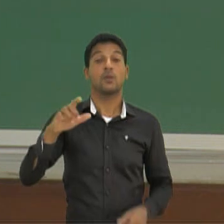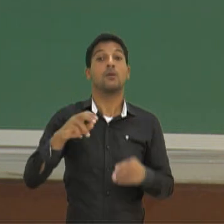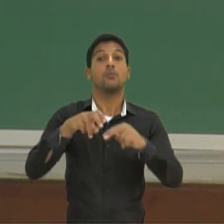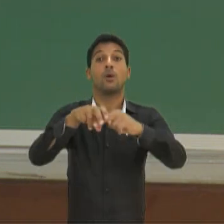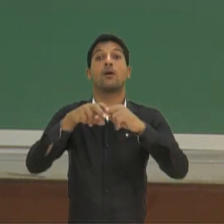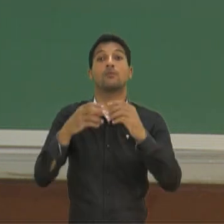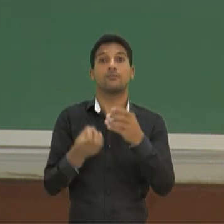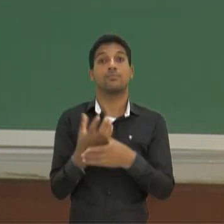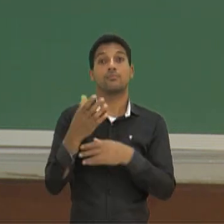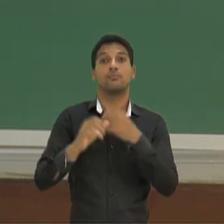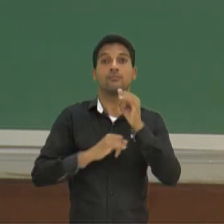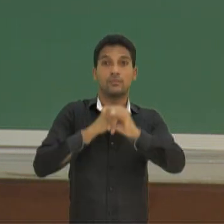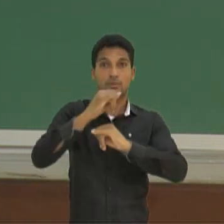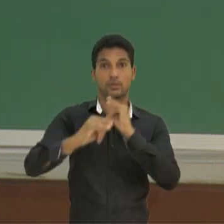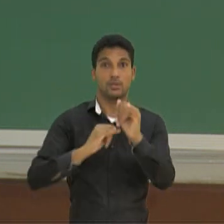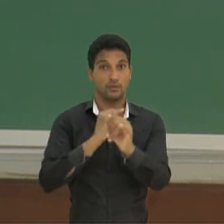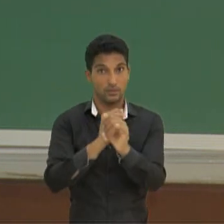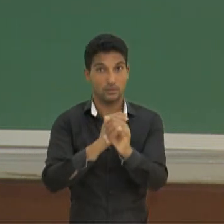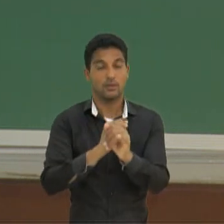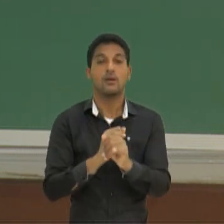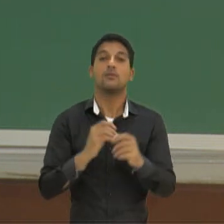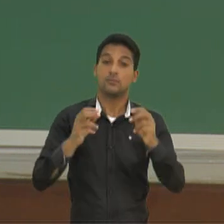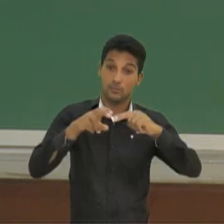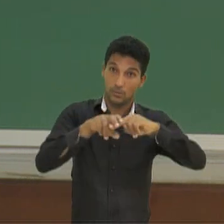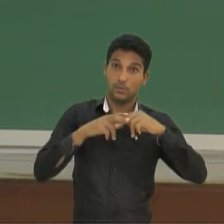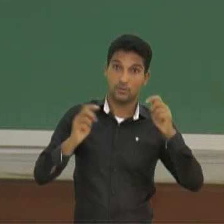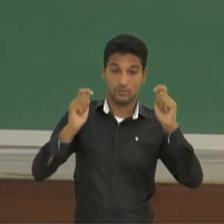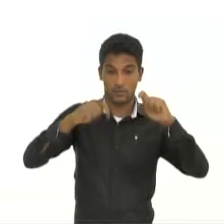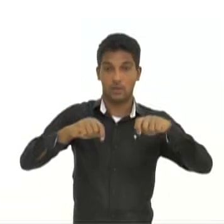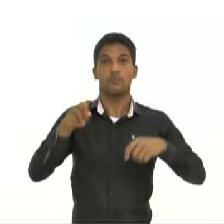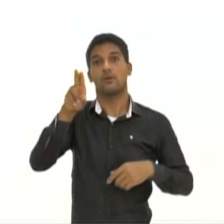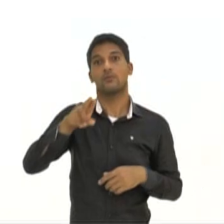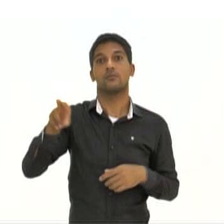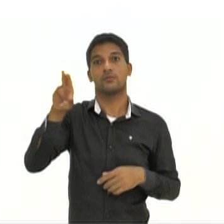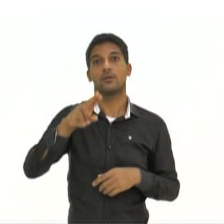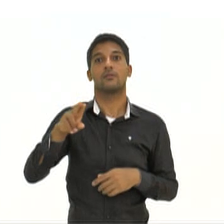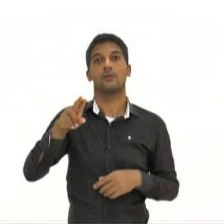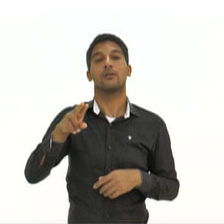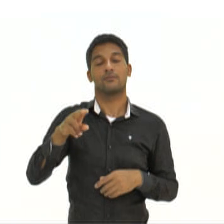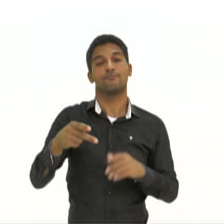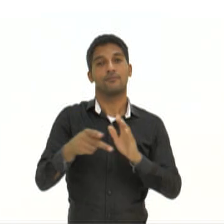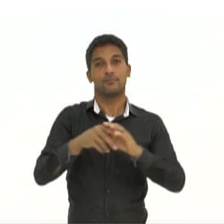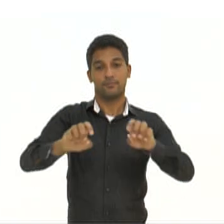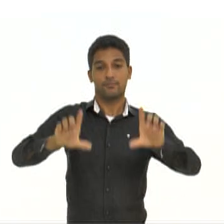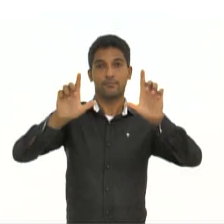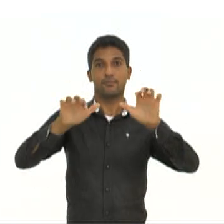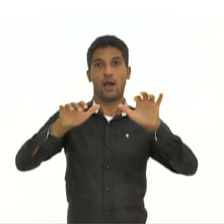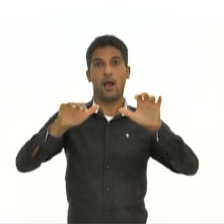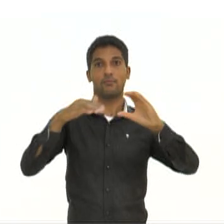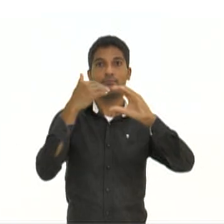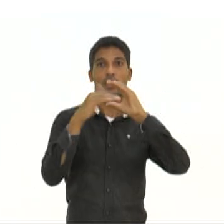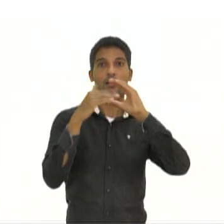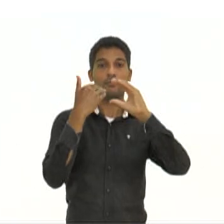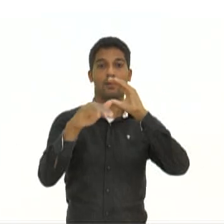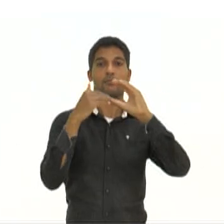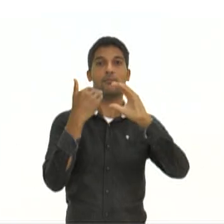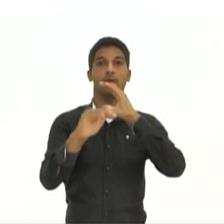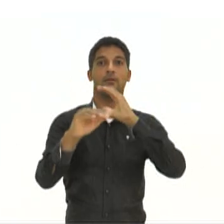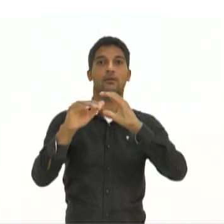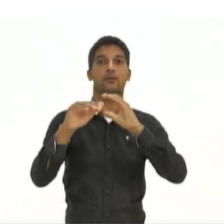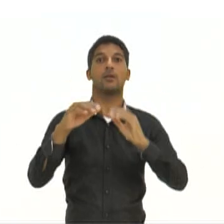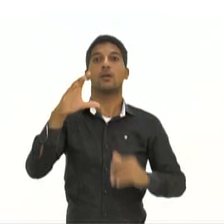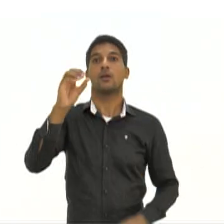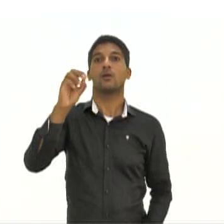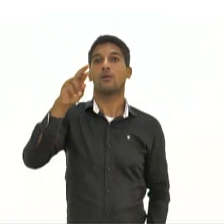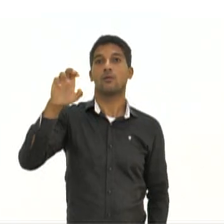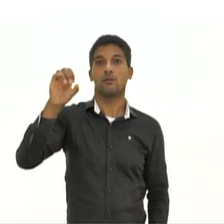pessoas pudessem usar o correio eletrônico e utilizá-lo com frequência. O primeiro correio eletrônico